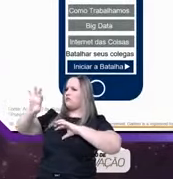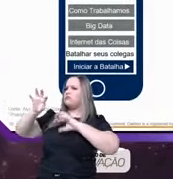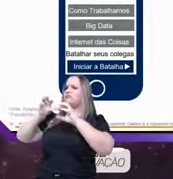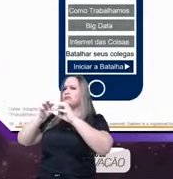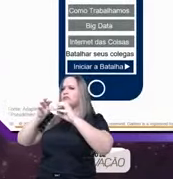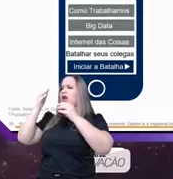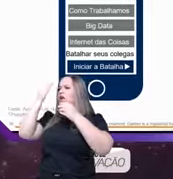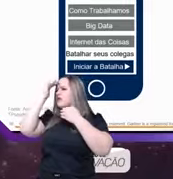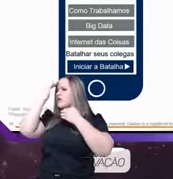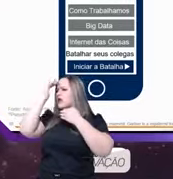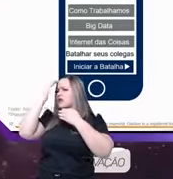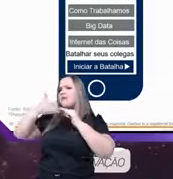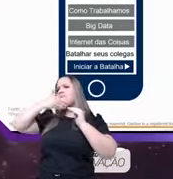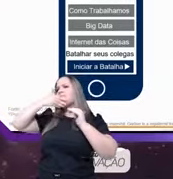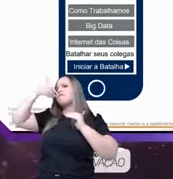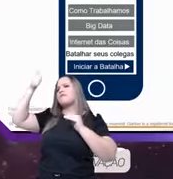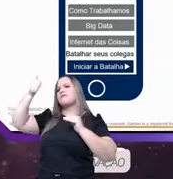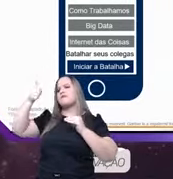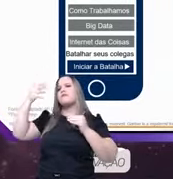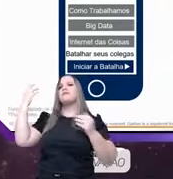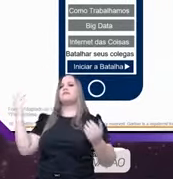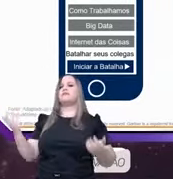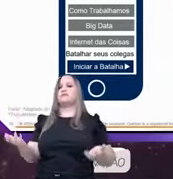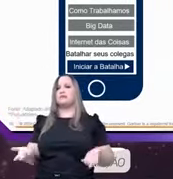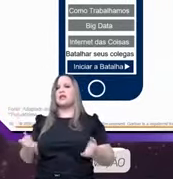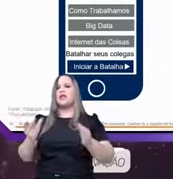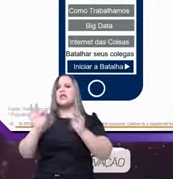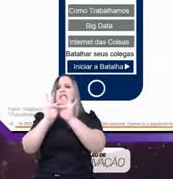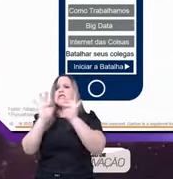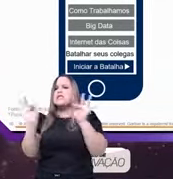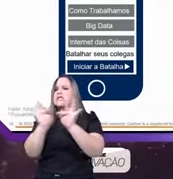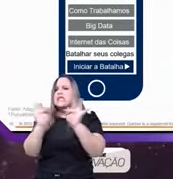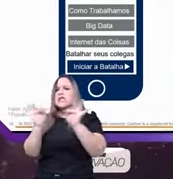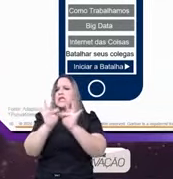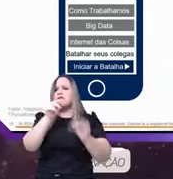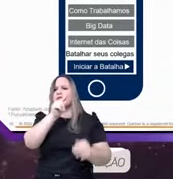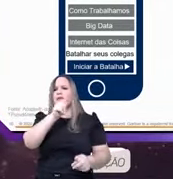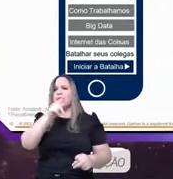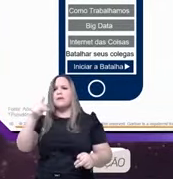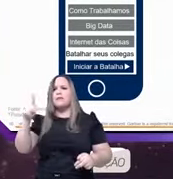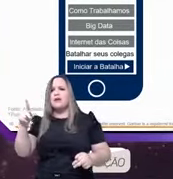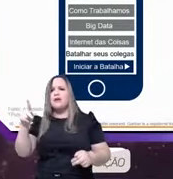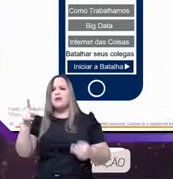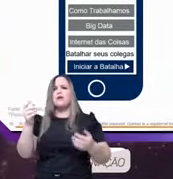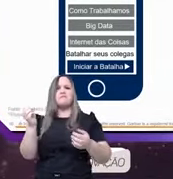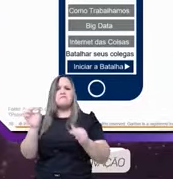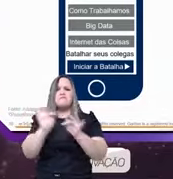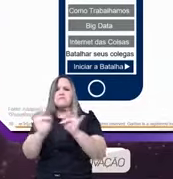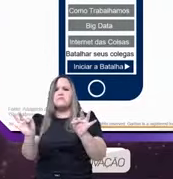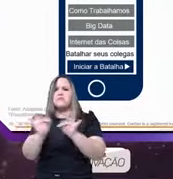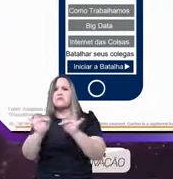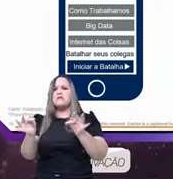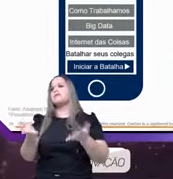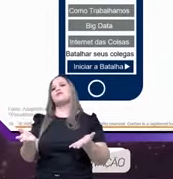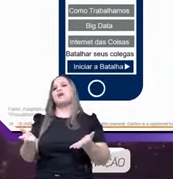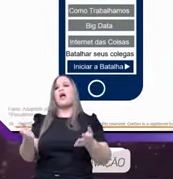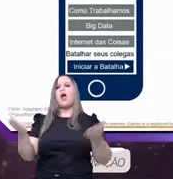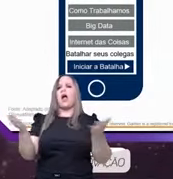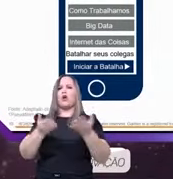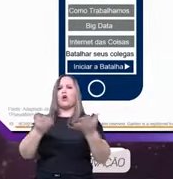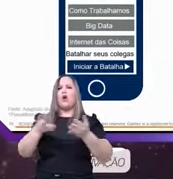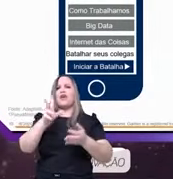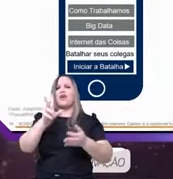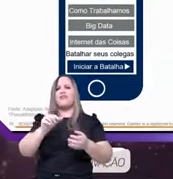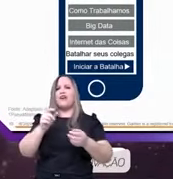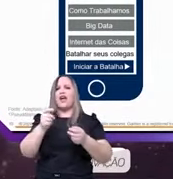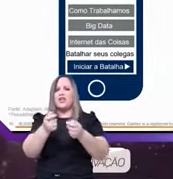utilizar, forçar uma coisa, ela criou um simples aplicativo para falar o seguinte: olha, os colaboradores agora vão jogar com isso. Você